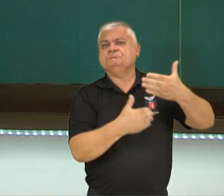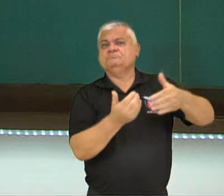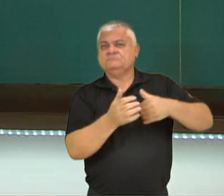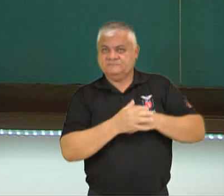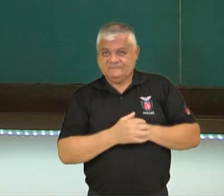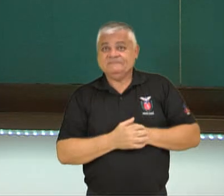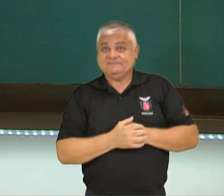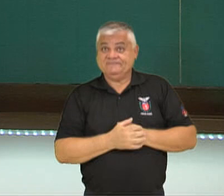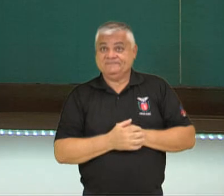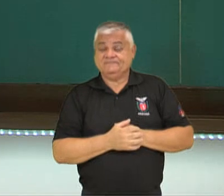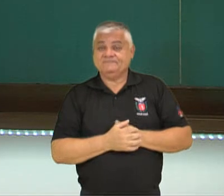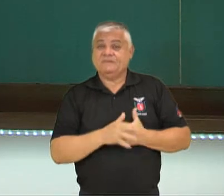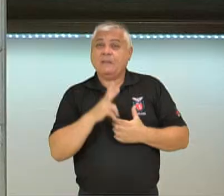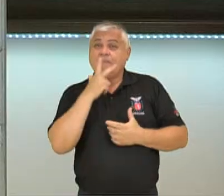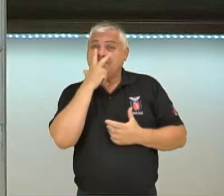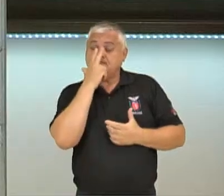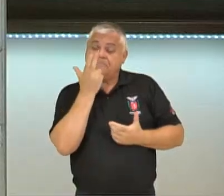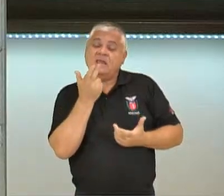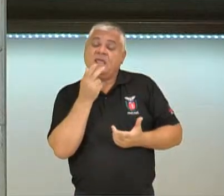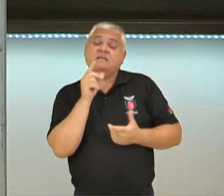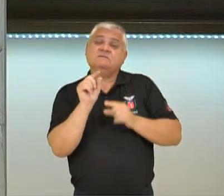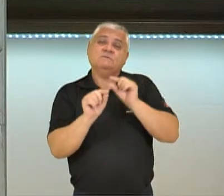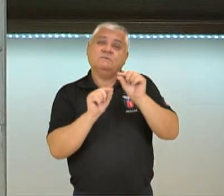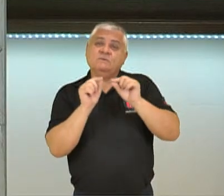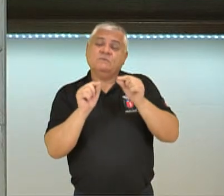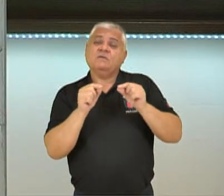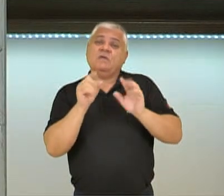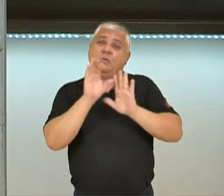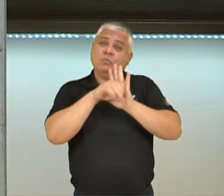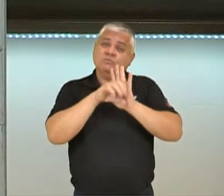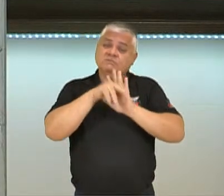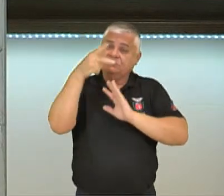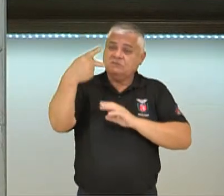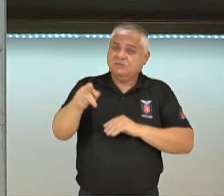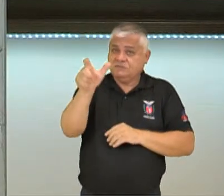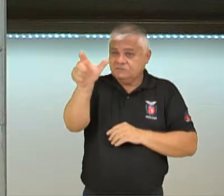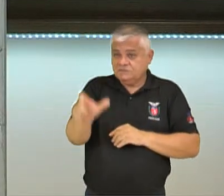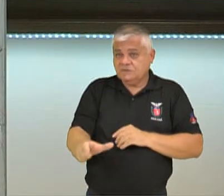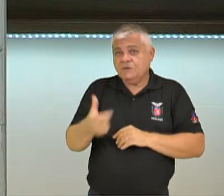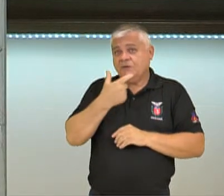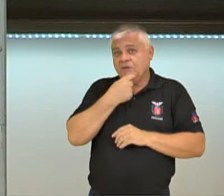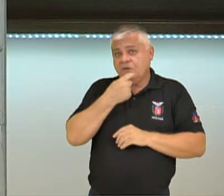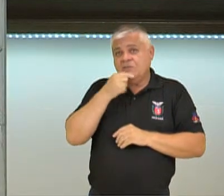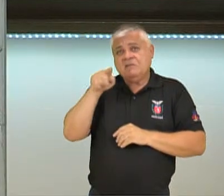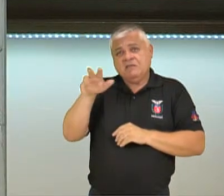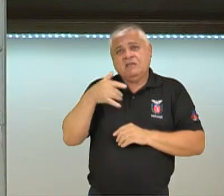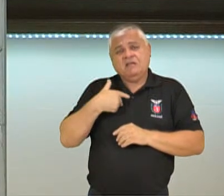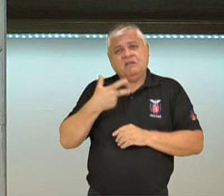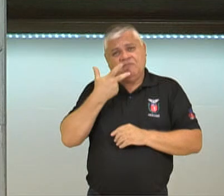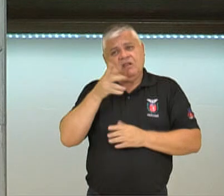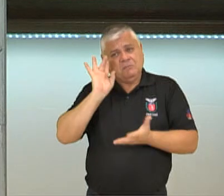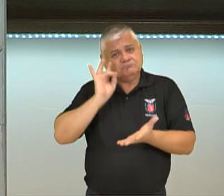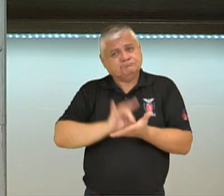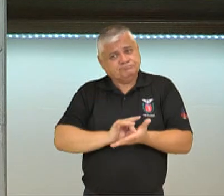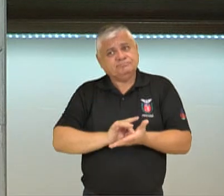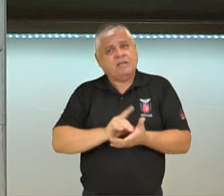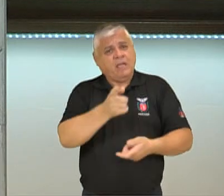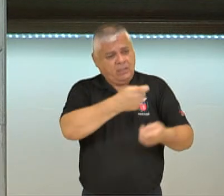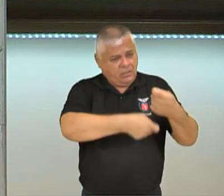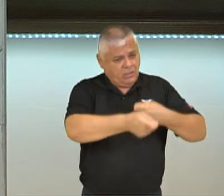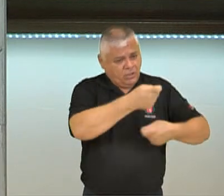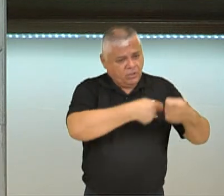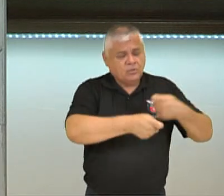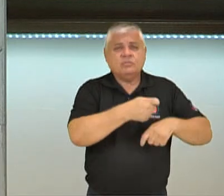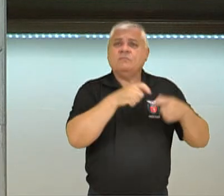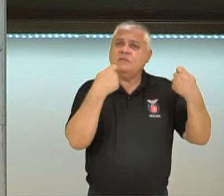uma mão invisível. Esse é um dos conceitos de Adam Smith, porque ele vai dizer que a economia ela é